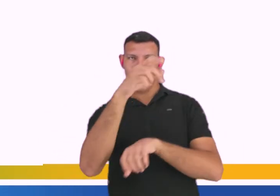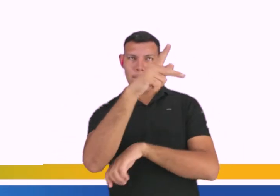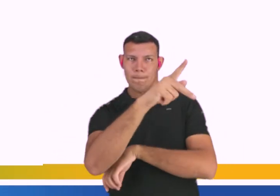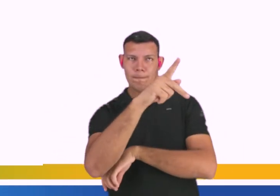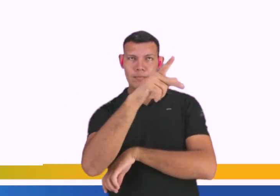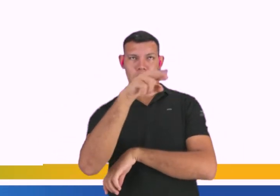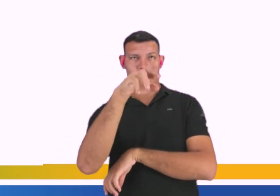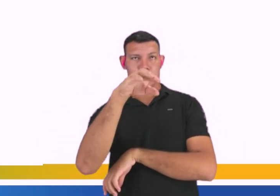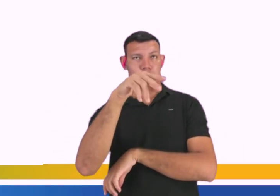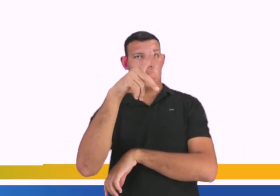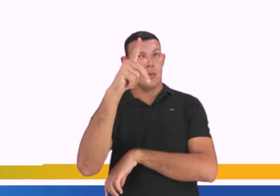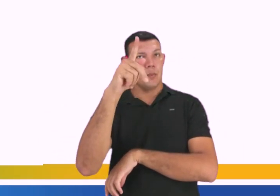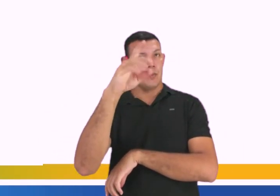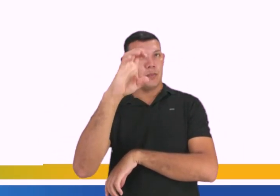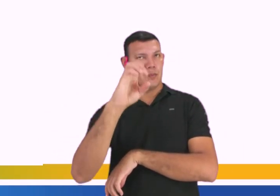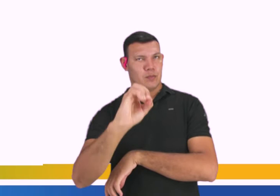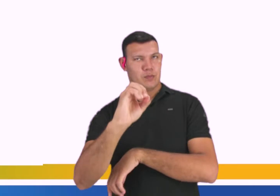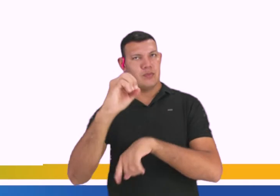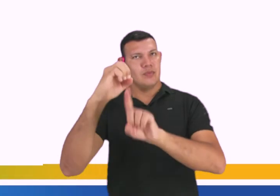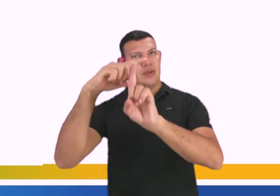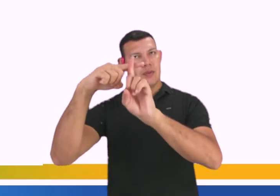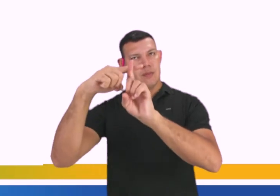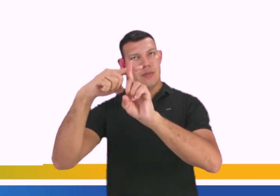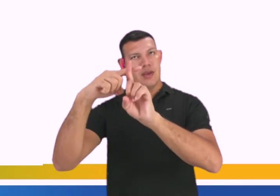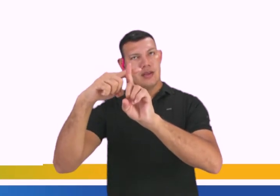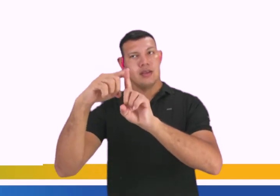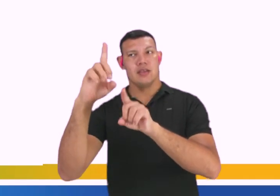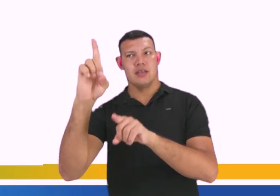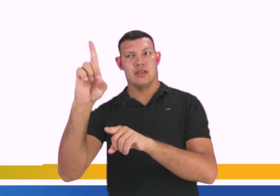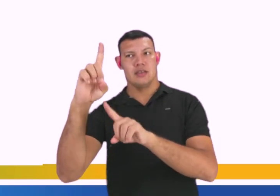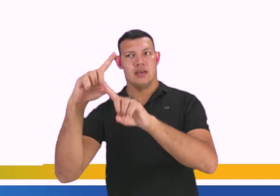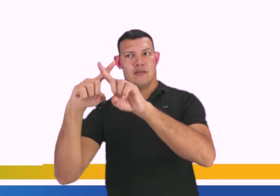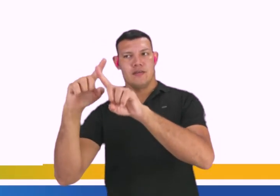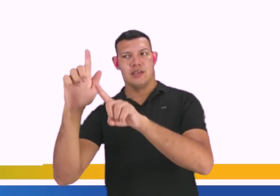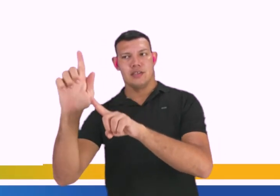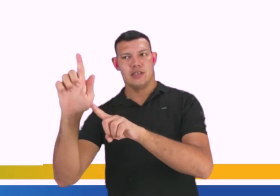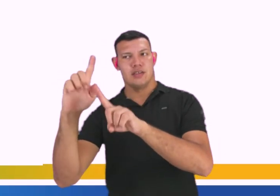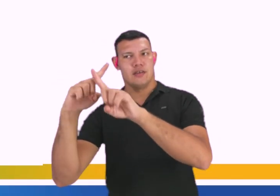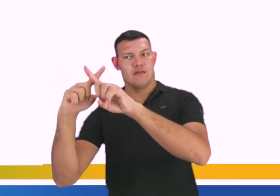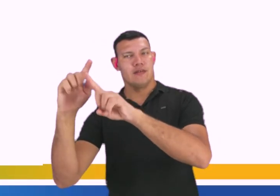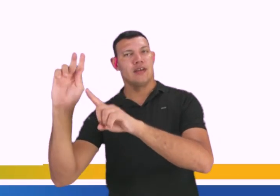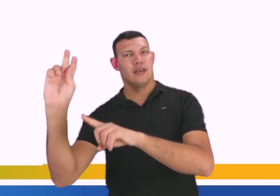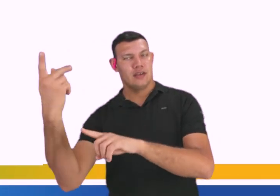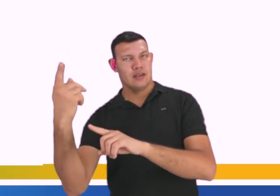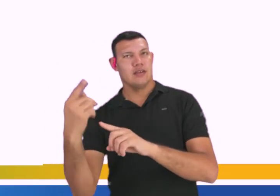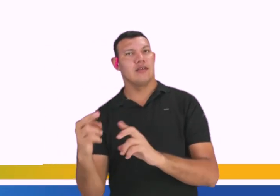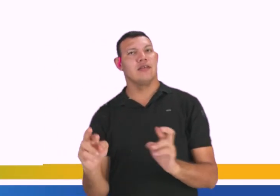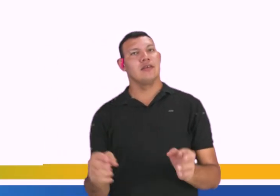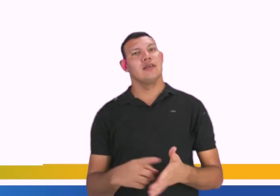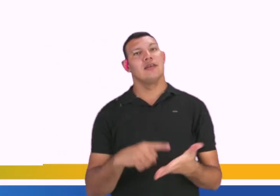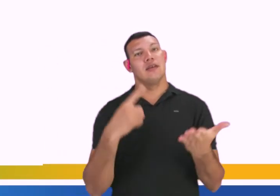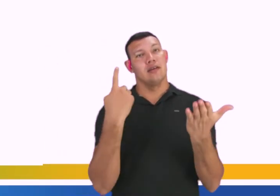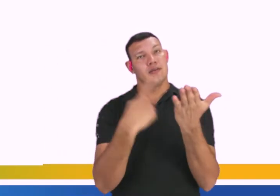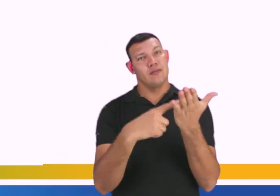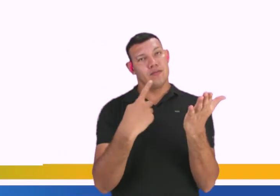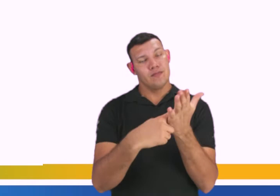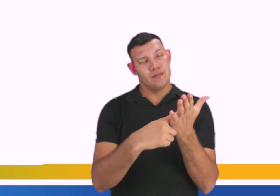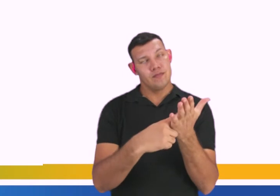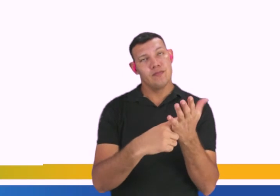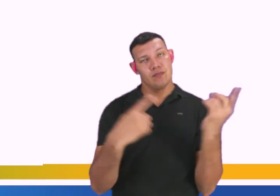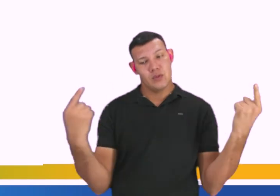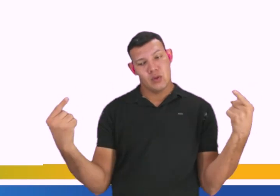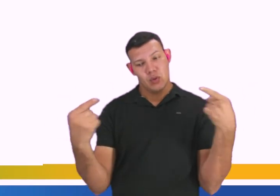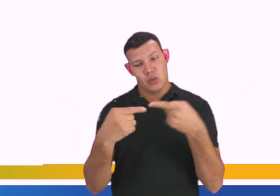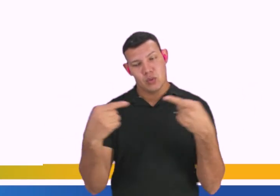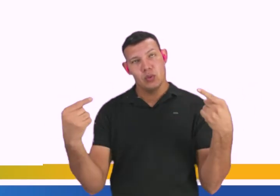pressão absoluta. Isso é o valor da pressão hidrostática. É o valor associando as grandezas desse fluido, que pode ser